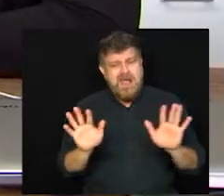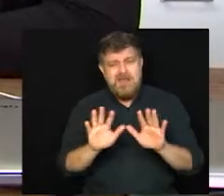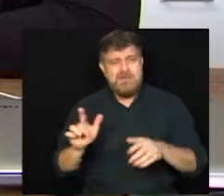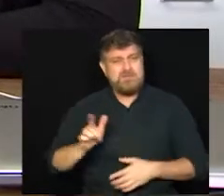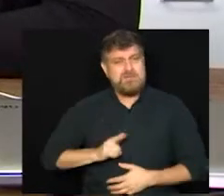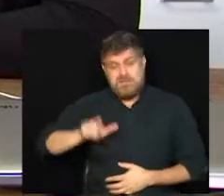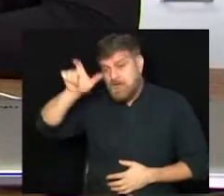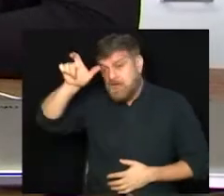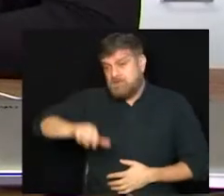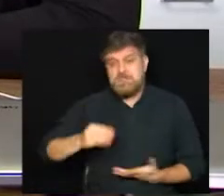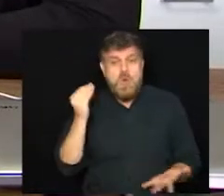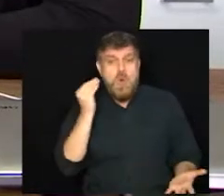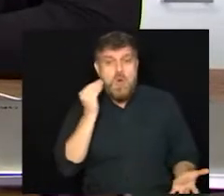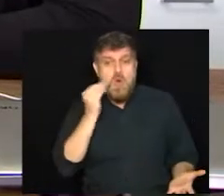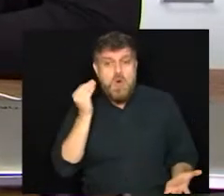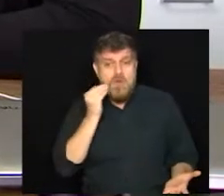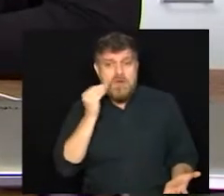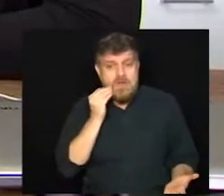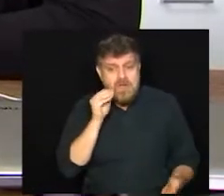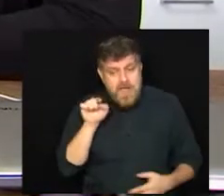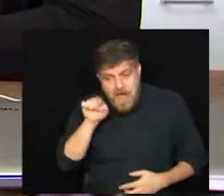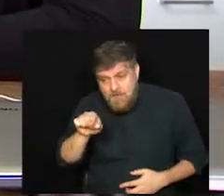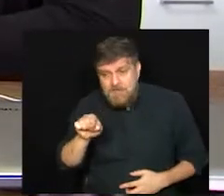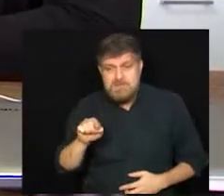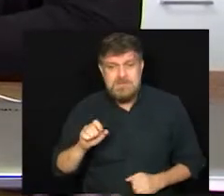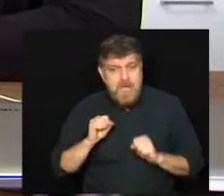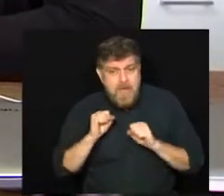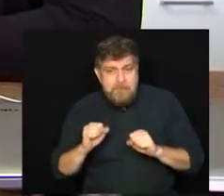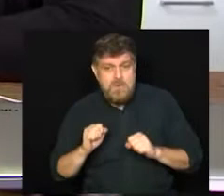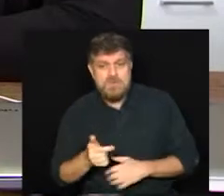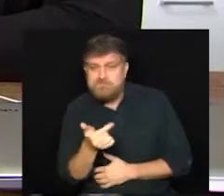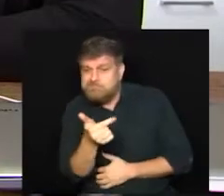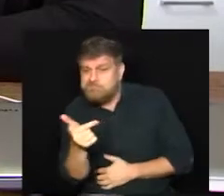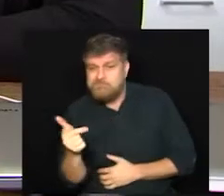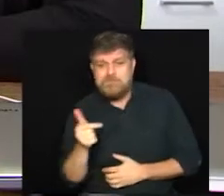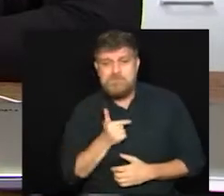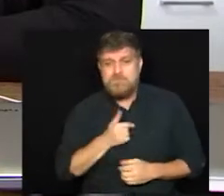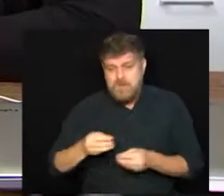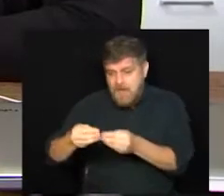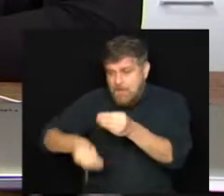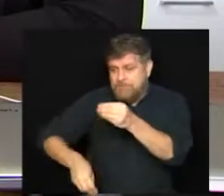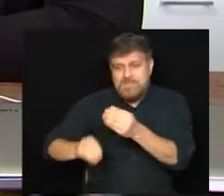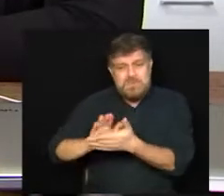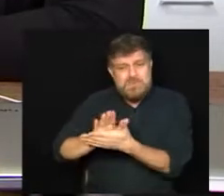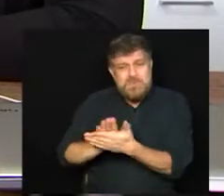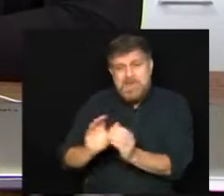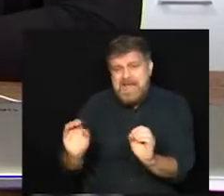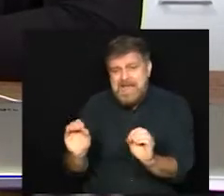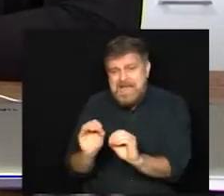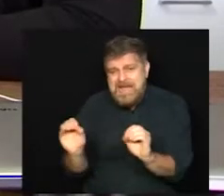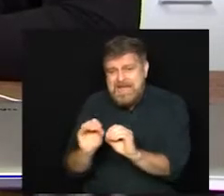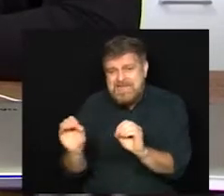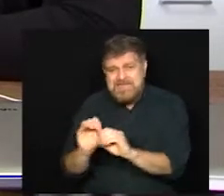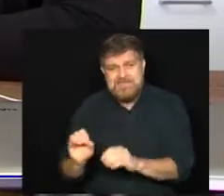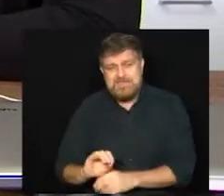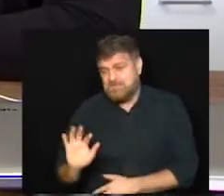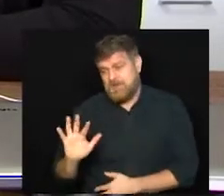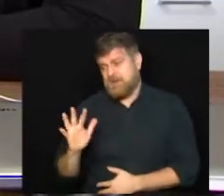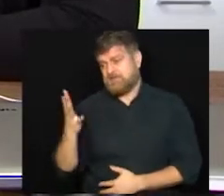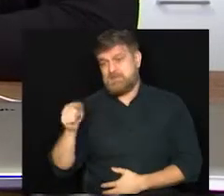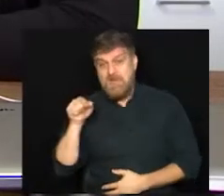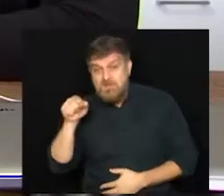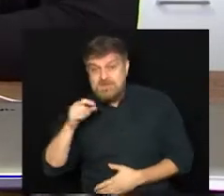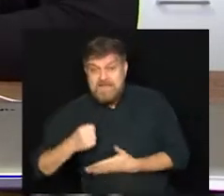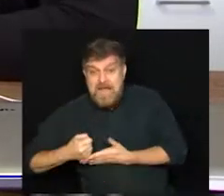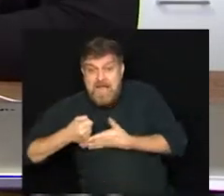é uma oportunidade você, de repente, até não ter nenhum prejuízo, né? Se bem que isso jamais pode ser um prejuízo, porque